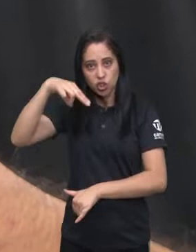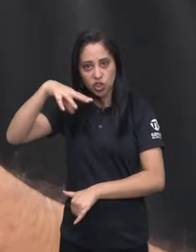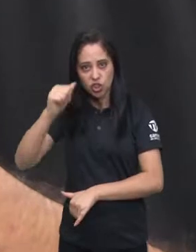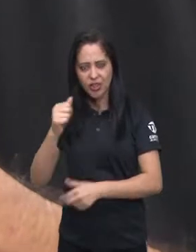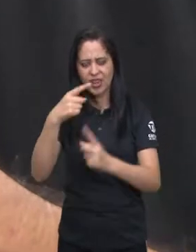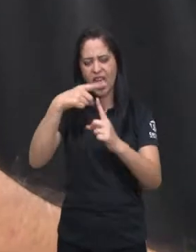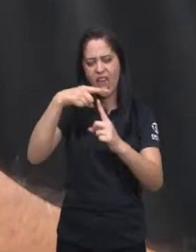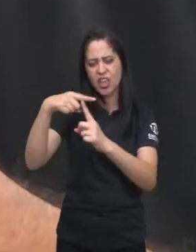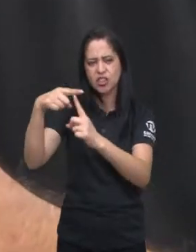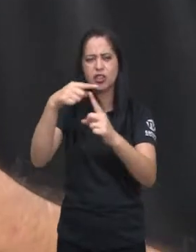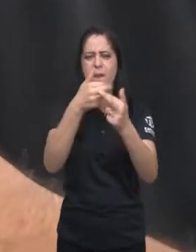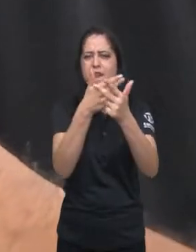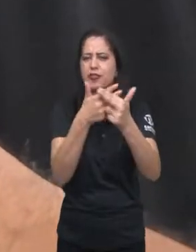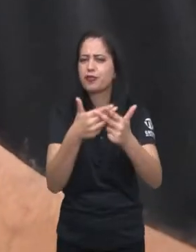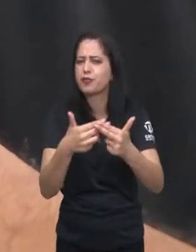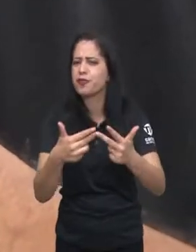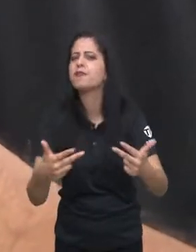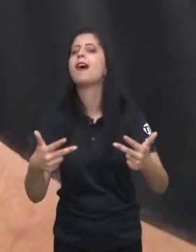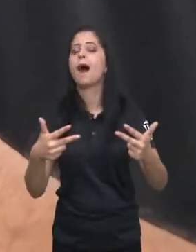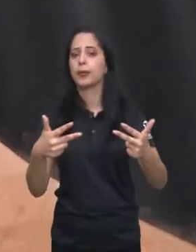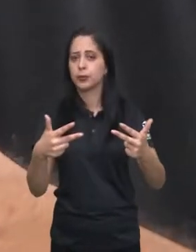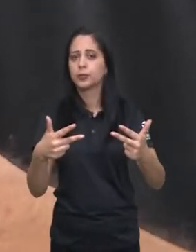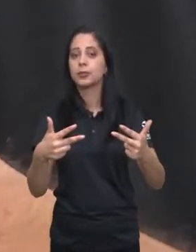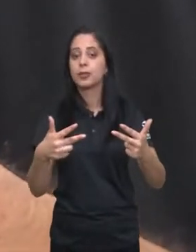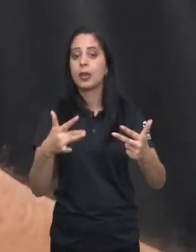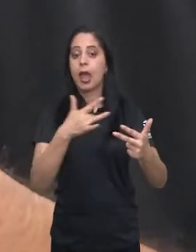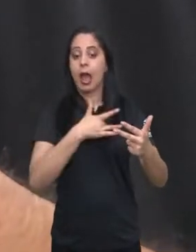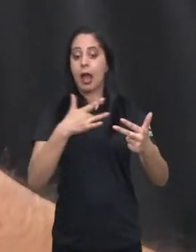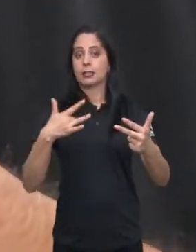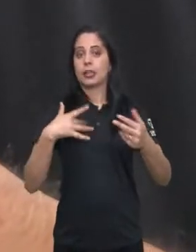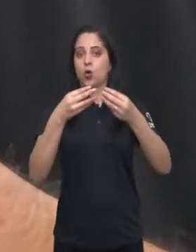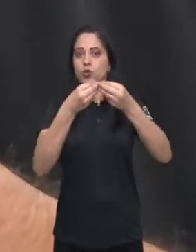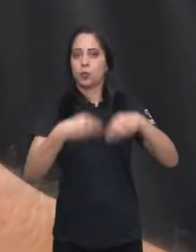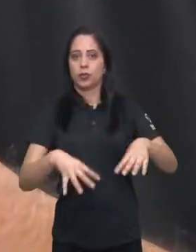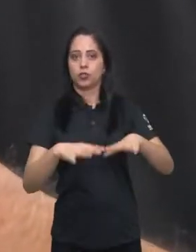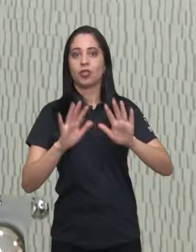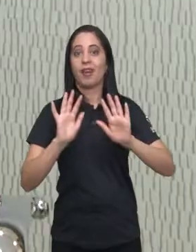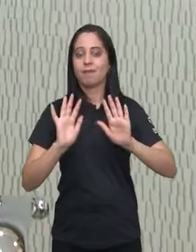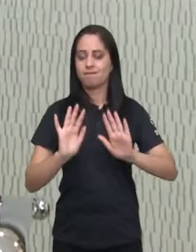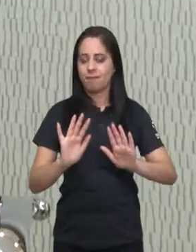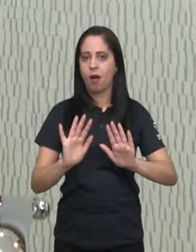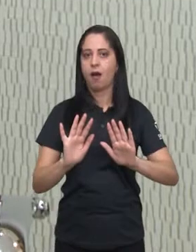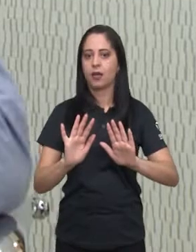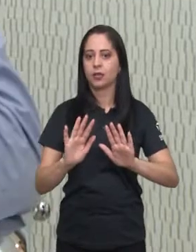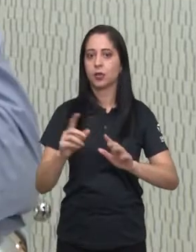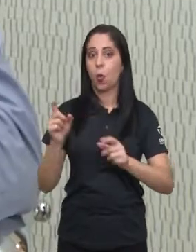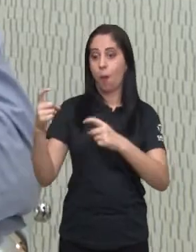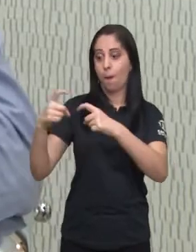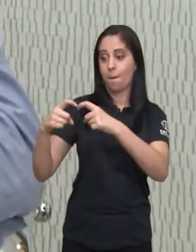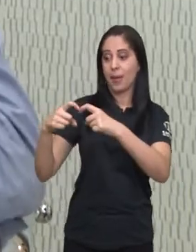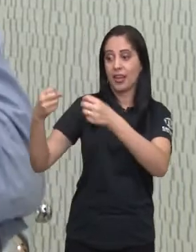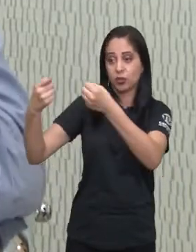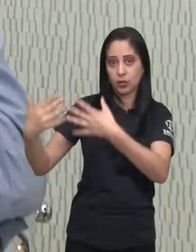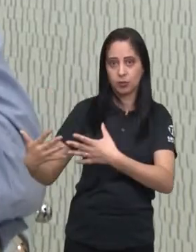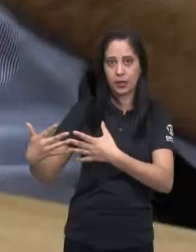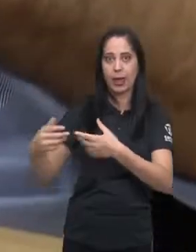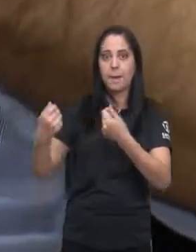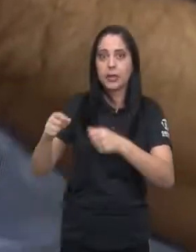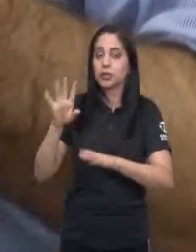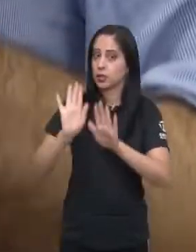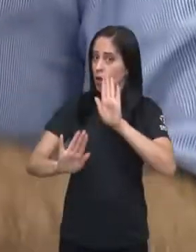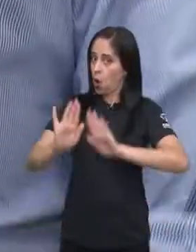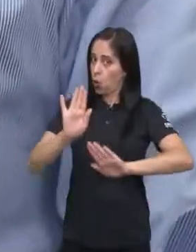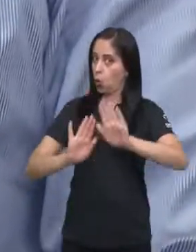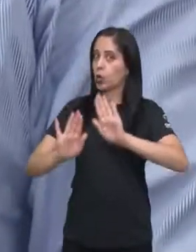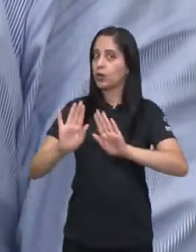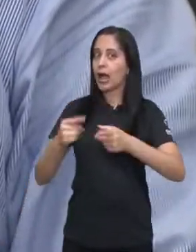cujos efeitos da combustão inalação para o organismo ainda são desconhecidos este pneumologista pede precaução